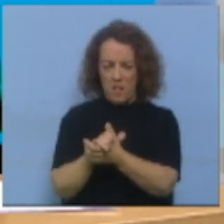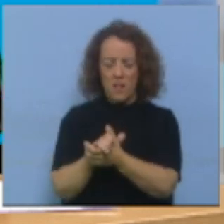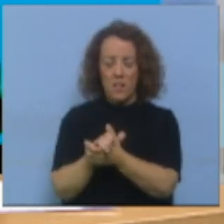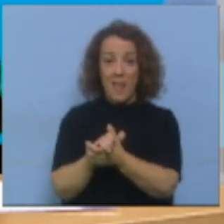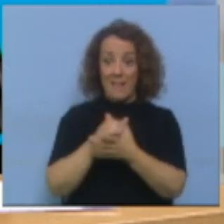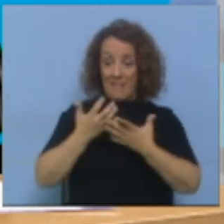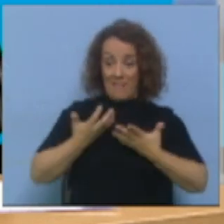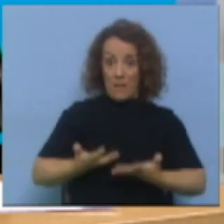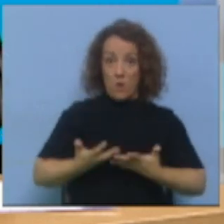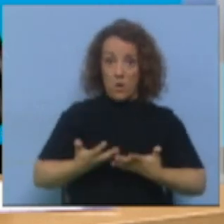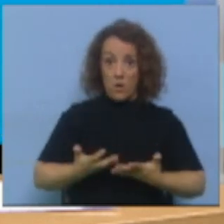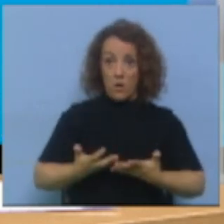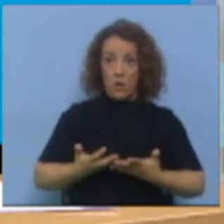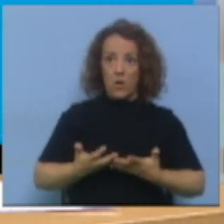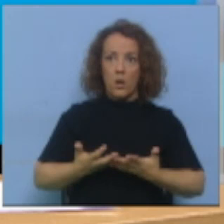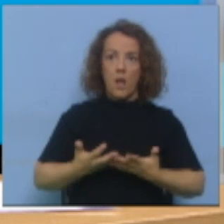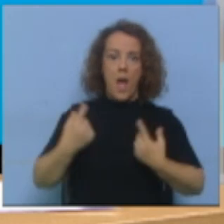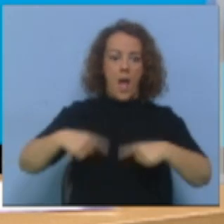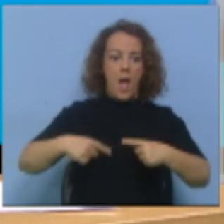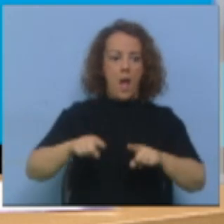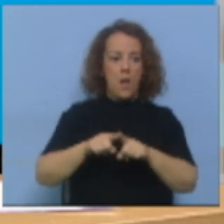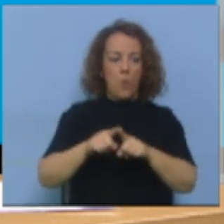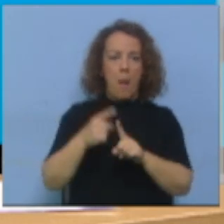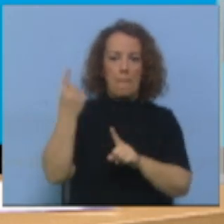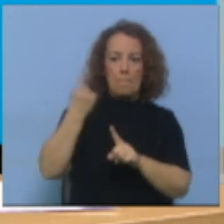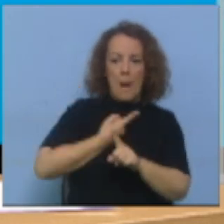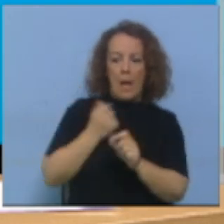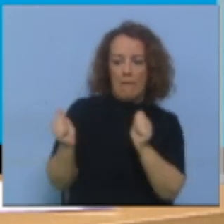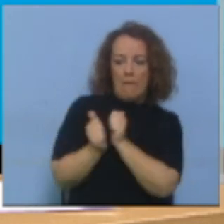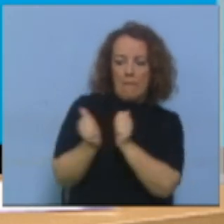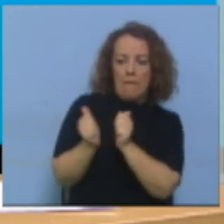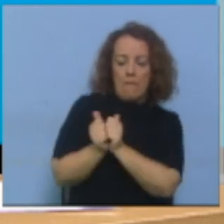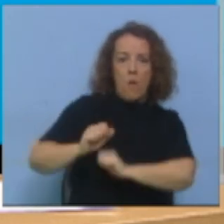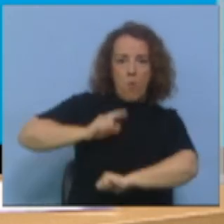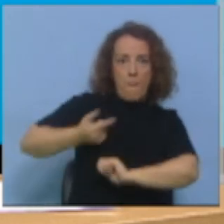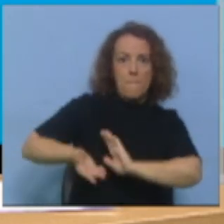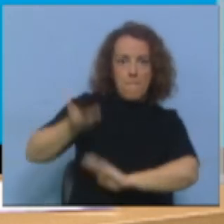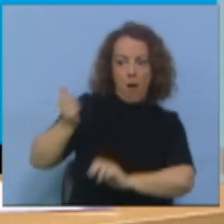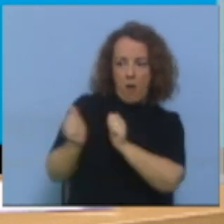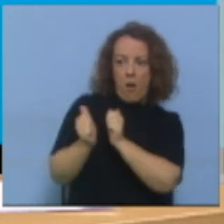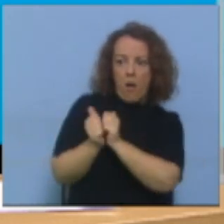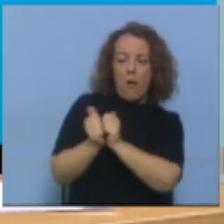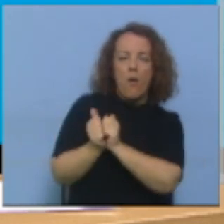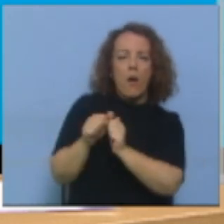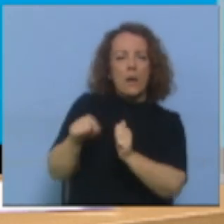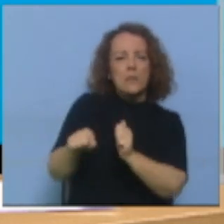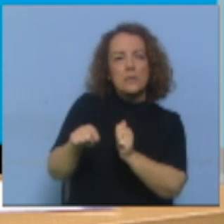em que há uma pressão para viverem mais juntos, pode ser